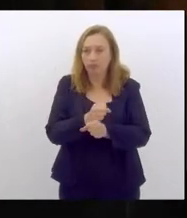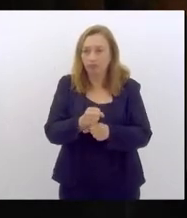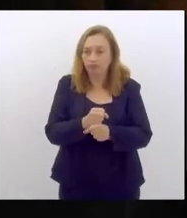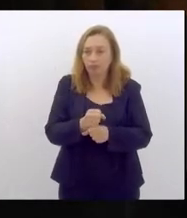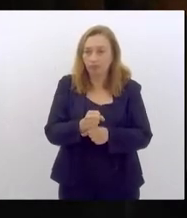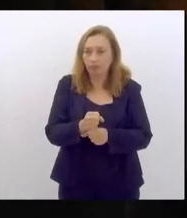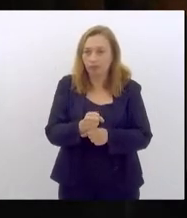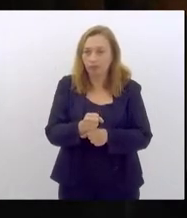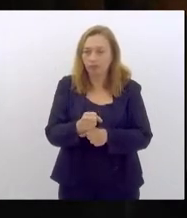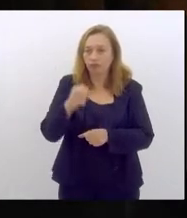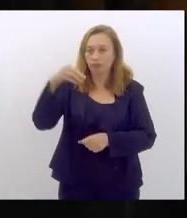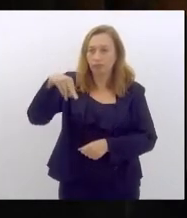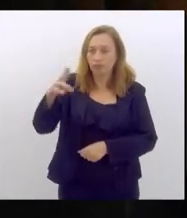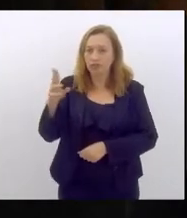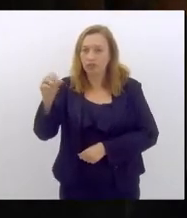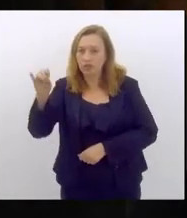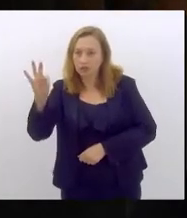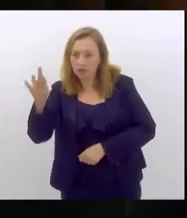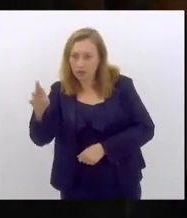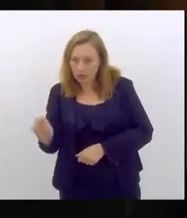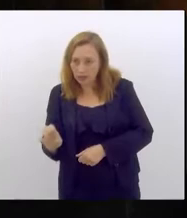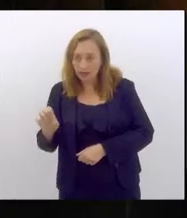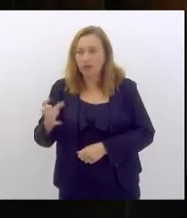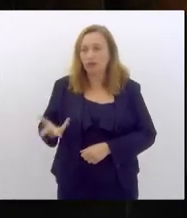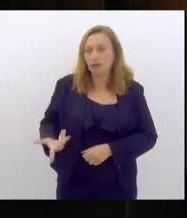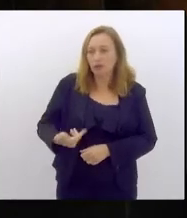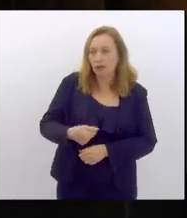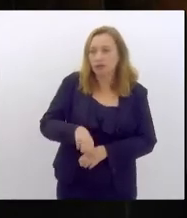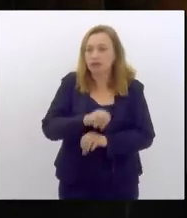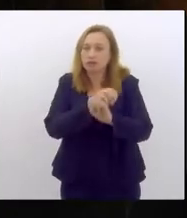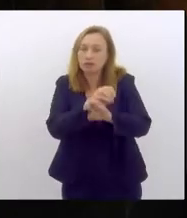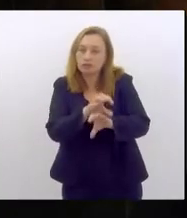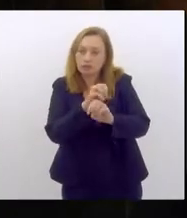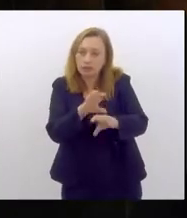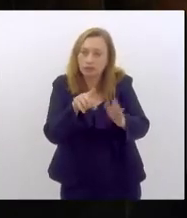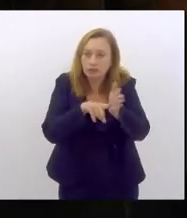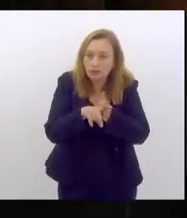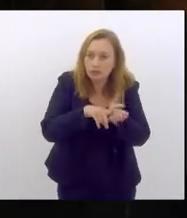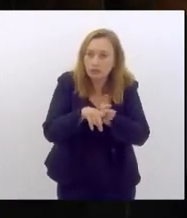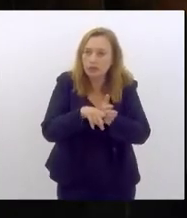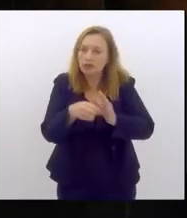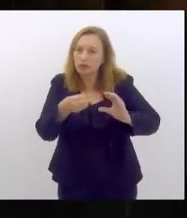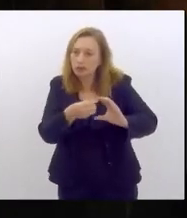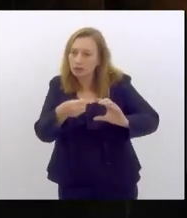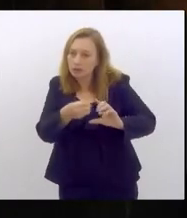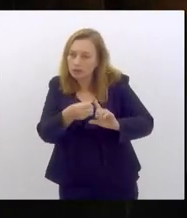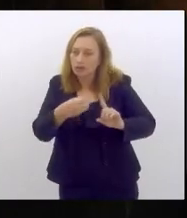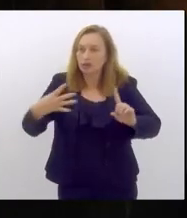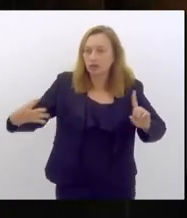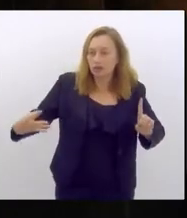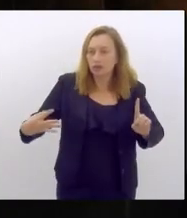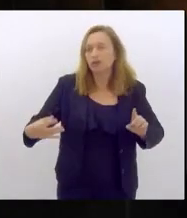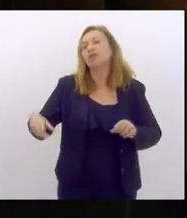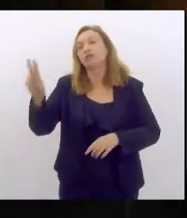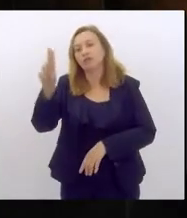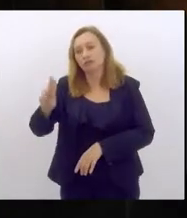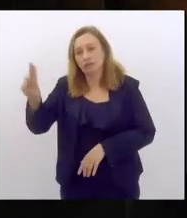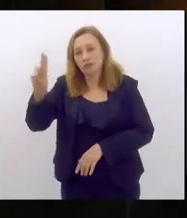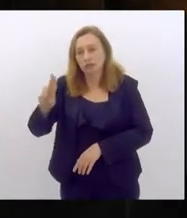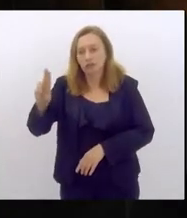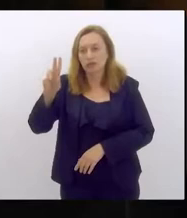Muniz Sodré de qualidade do ensino, pesquisa, extensão, o quanto que a universidade